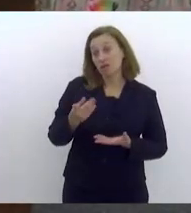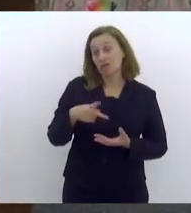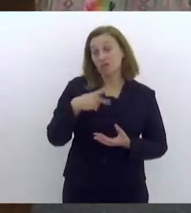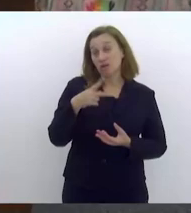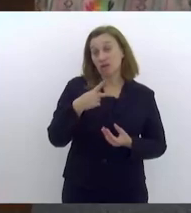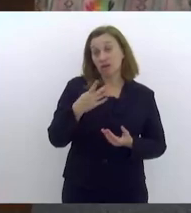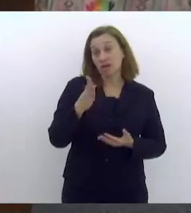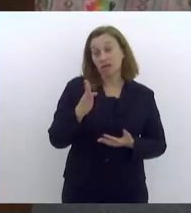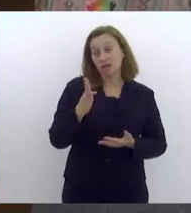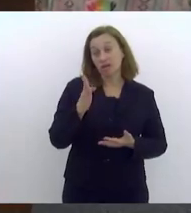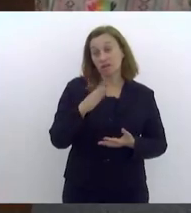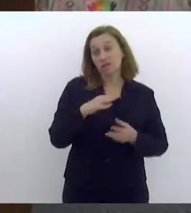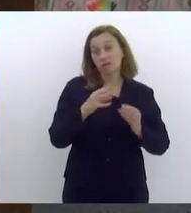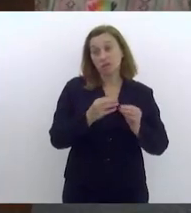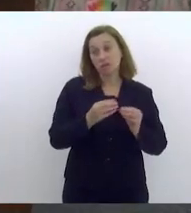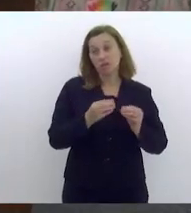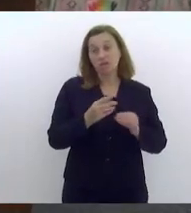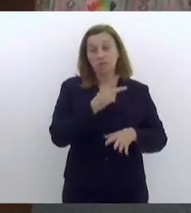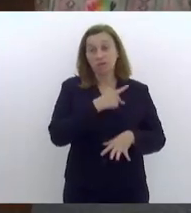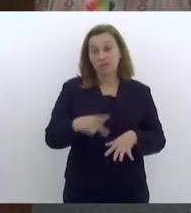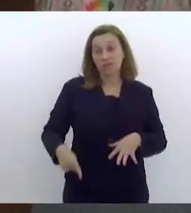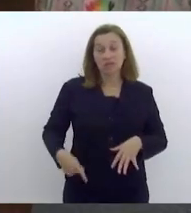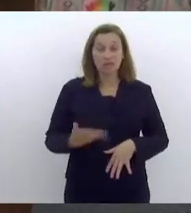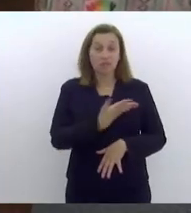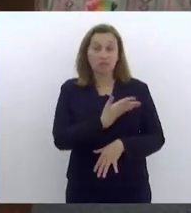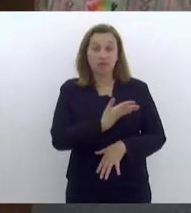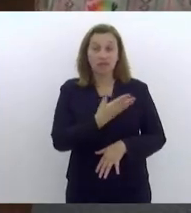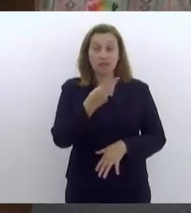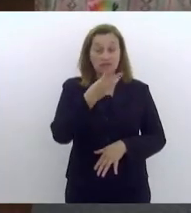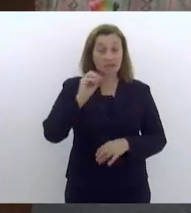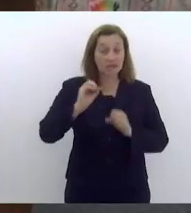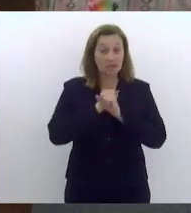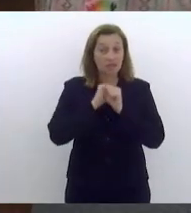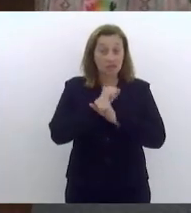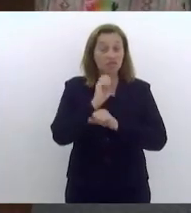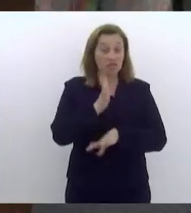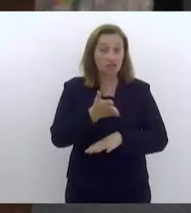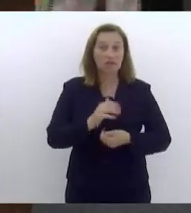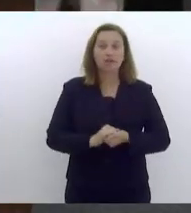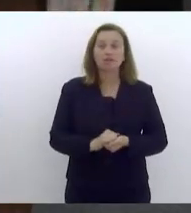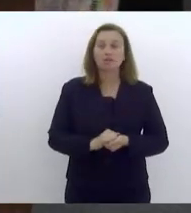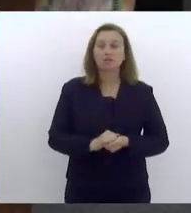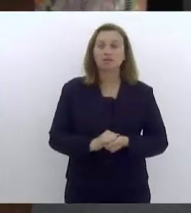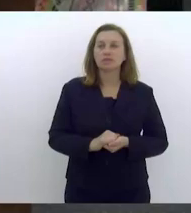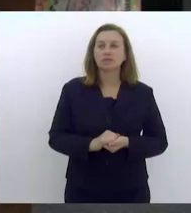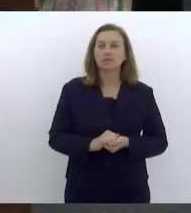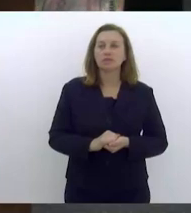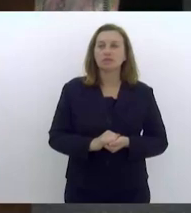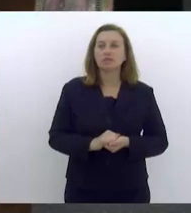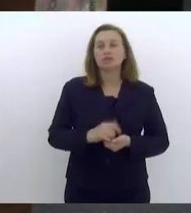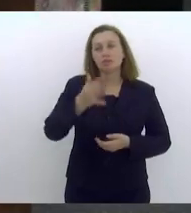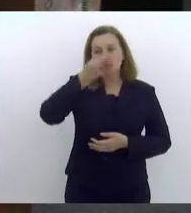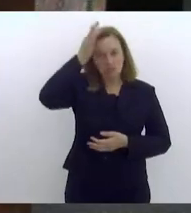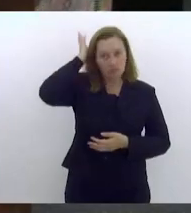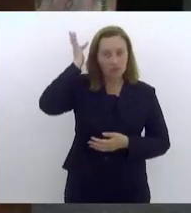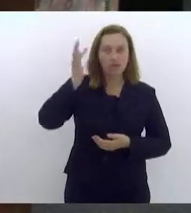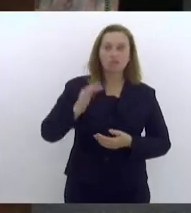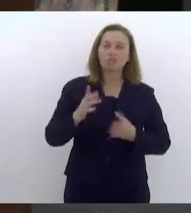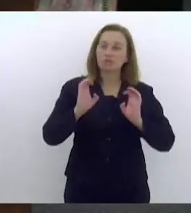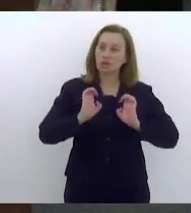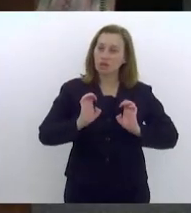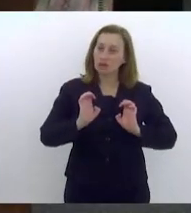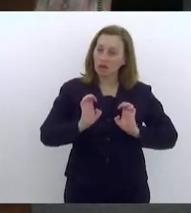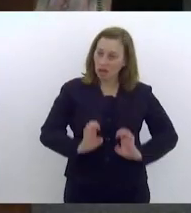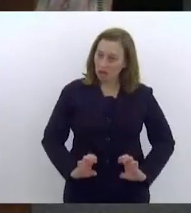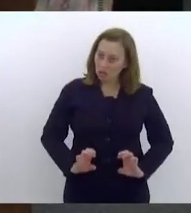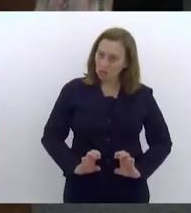presidente, a tia Ju, que é minha colega há 300 anos, já vai para 300 anos. E o Fred foi muito gentil, Fred. Eu